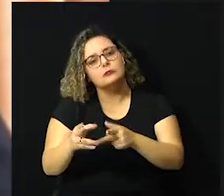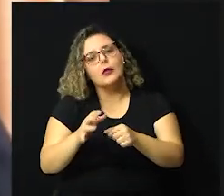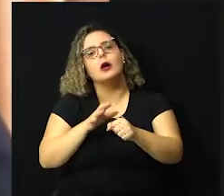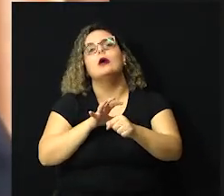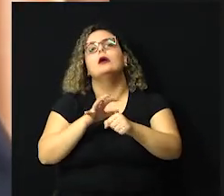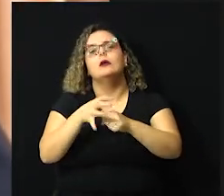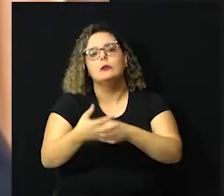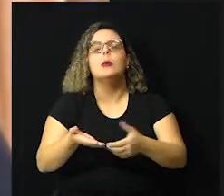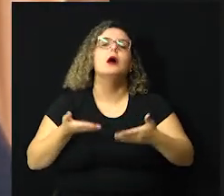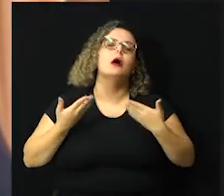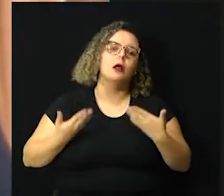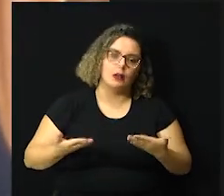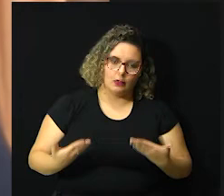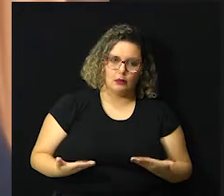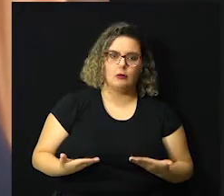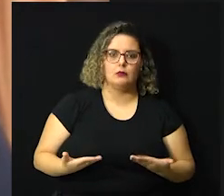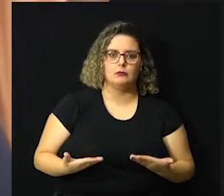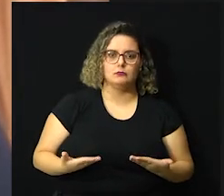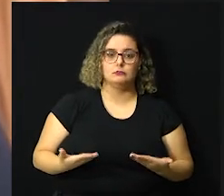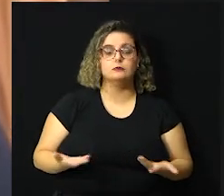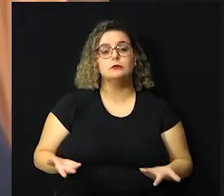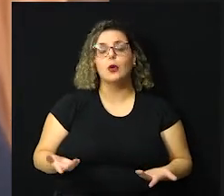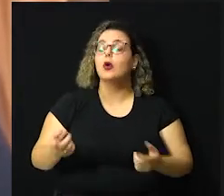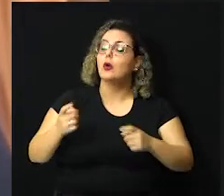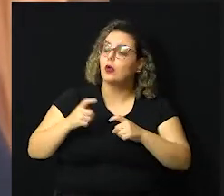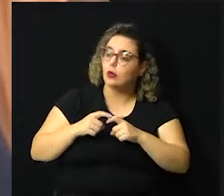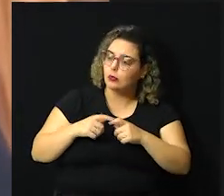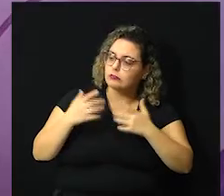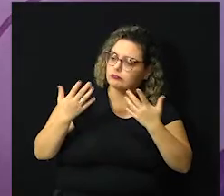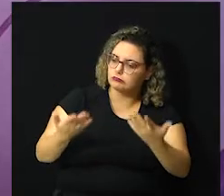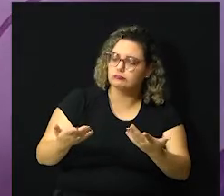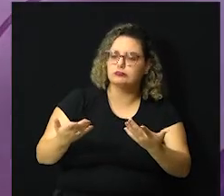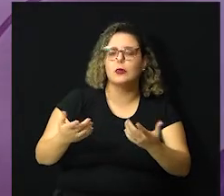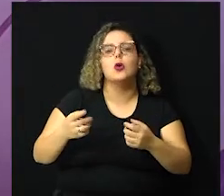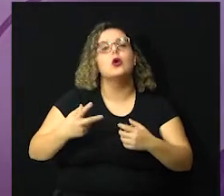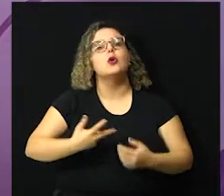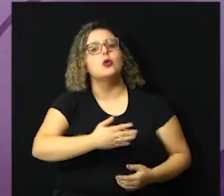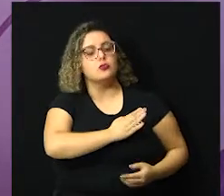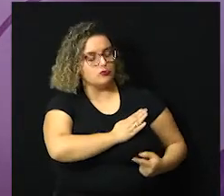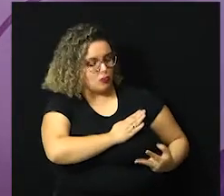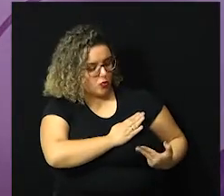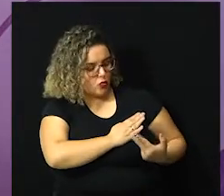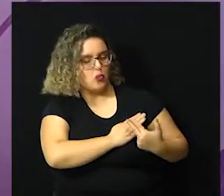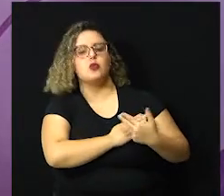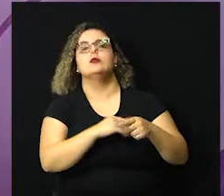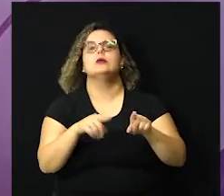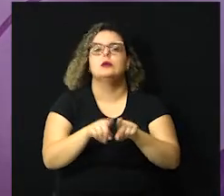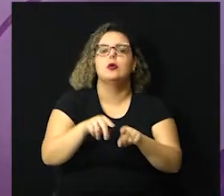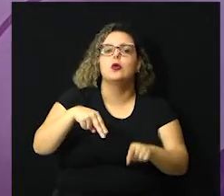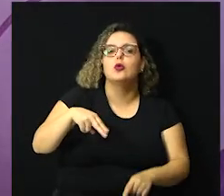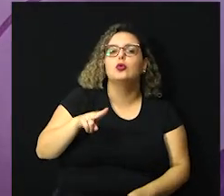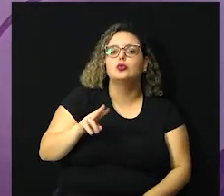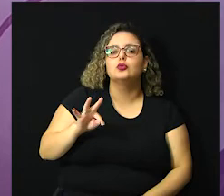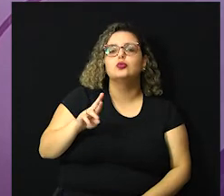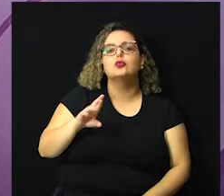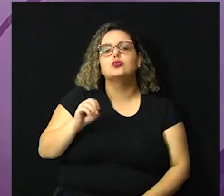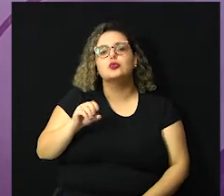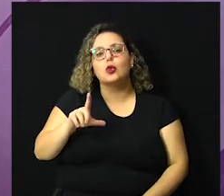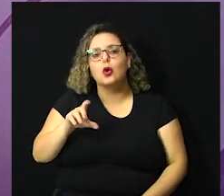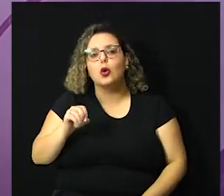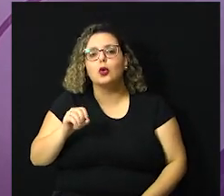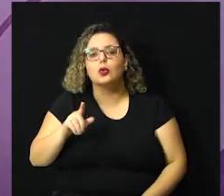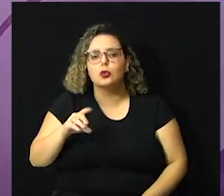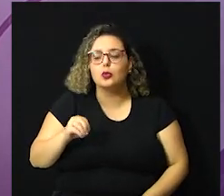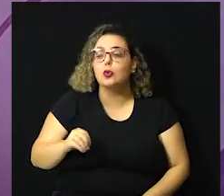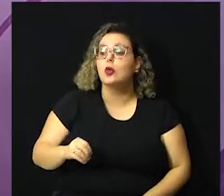caso, mais branda e mais leve. Doutor Edmo Atic Gabriel, ele é cirurgião cardiovascular e também nutrólogo. Doutor,